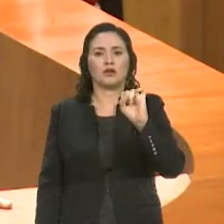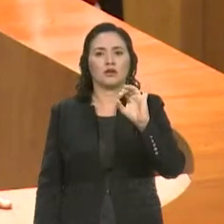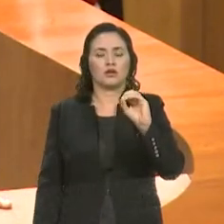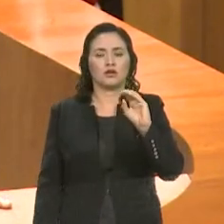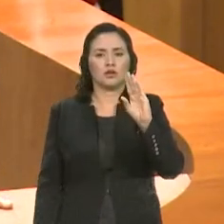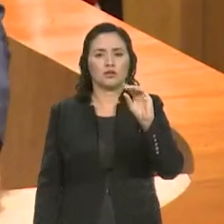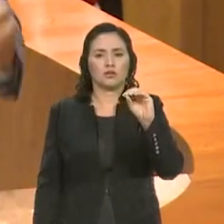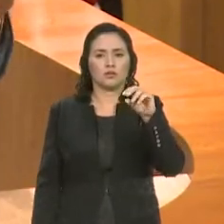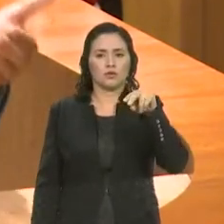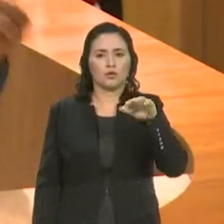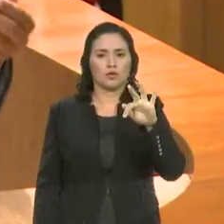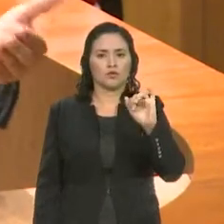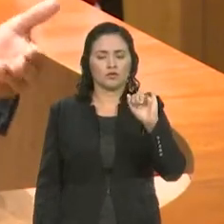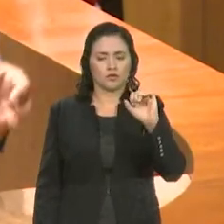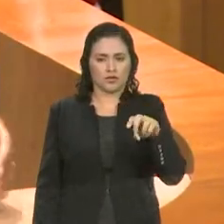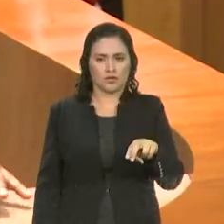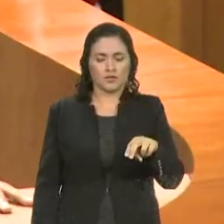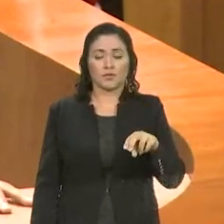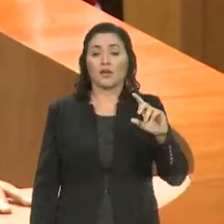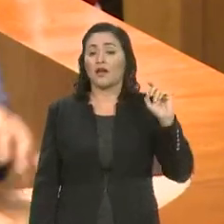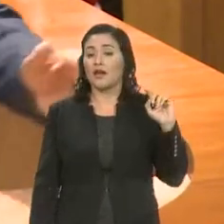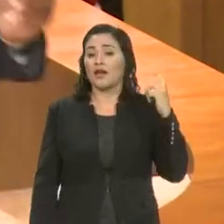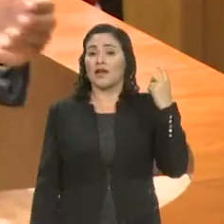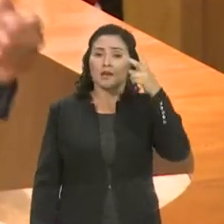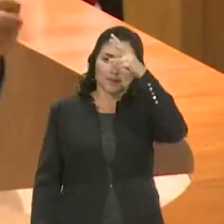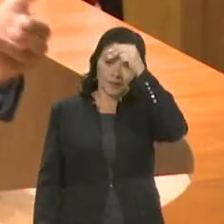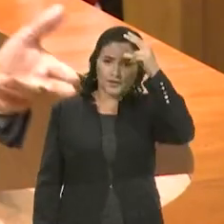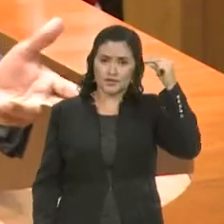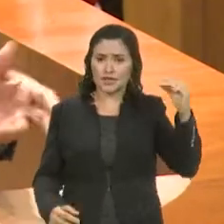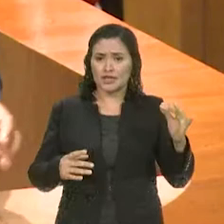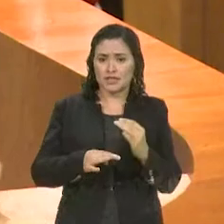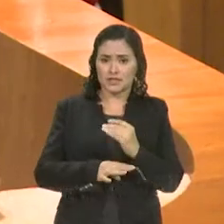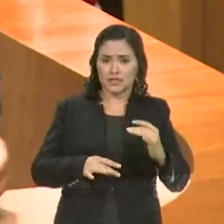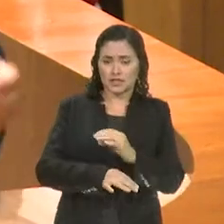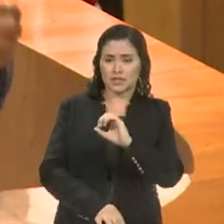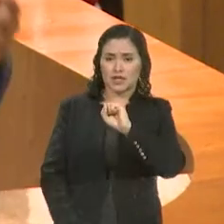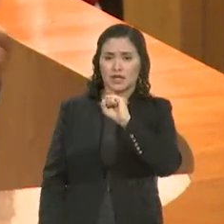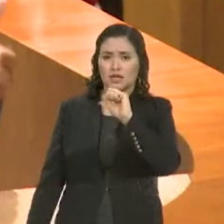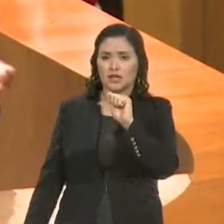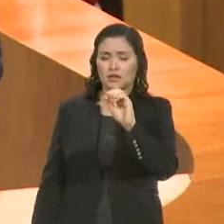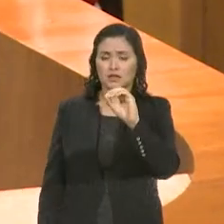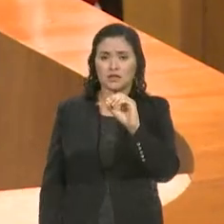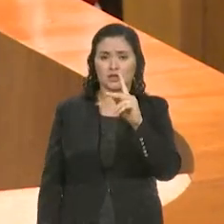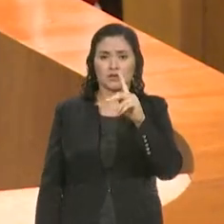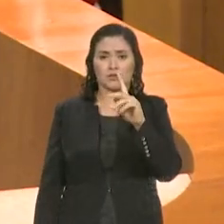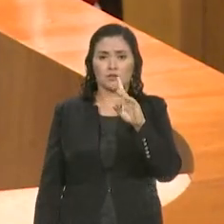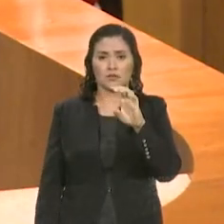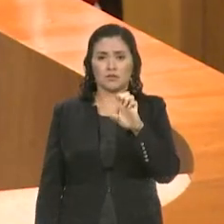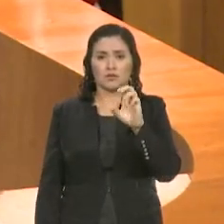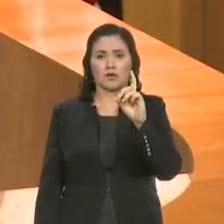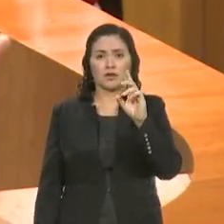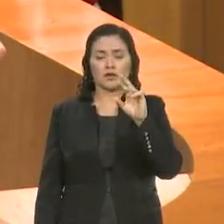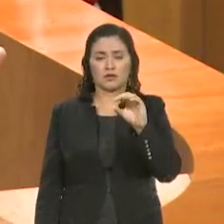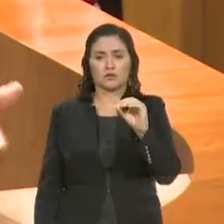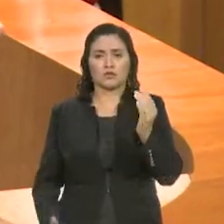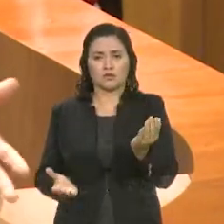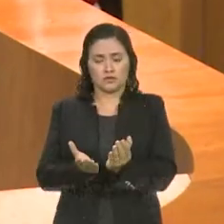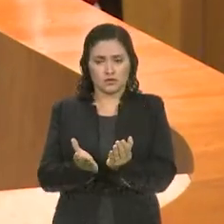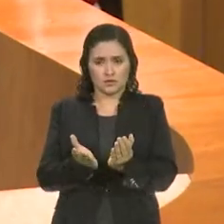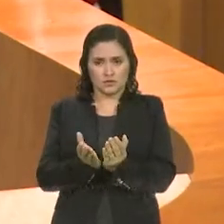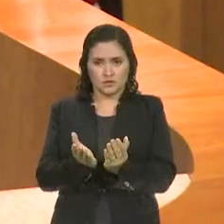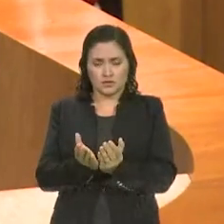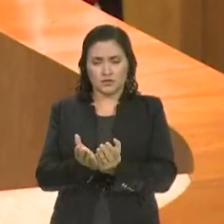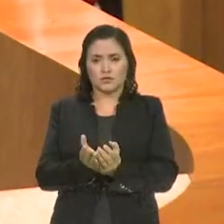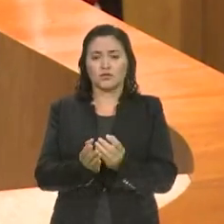cidade de São Pedro dos Crentes, que tem crescido nas pesquisas, que tem crescido na opinião pública e tem crescido principalmente no coração